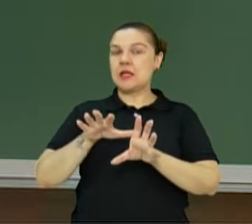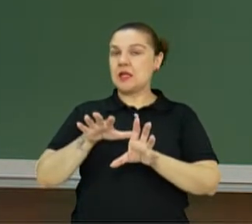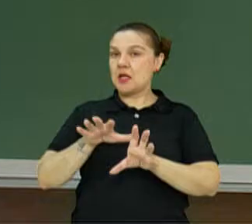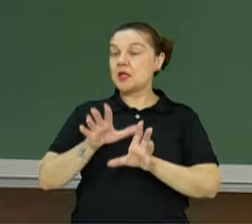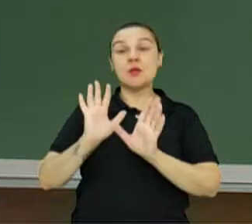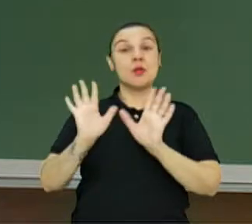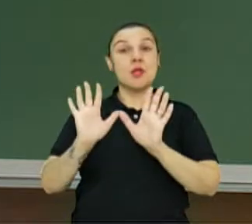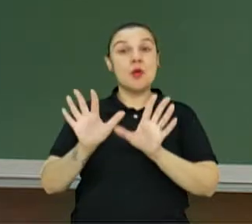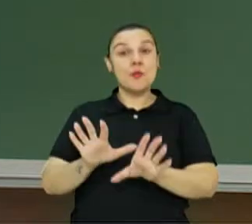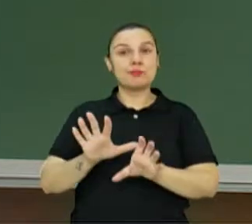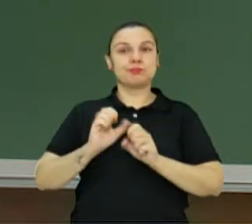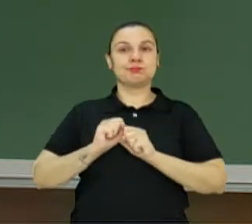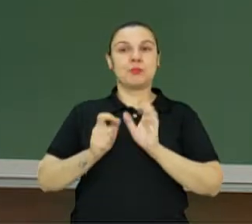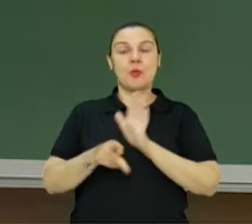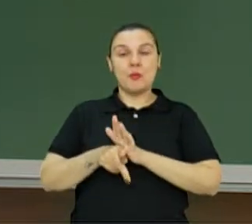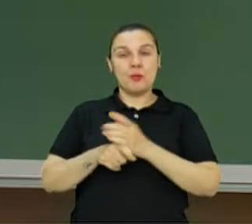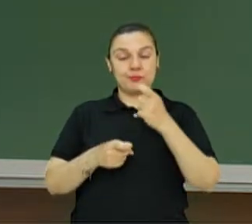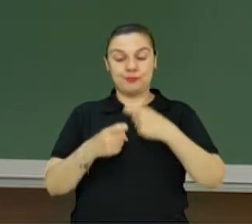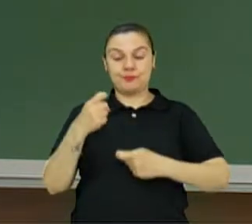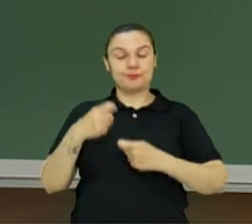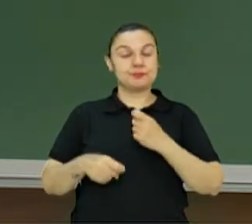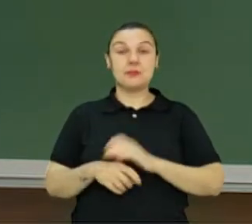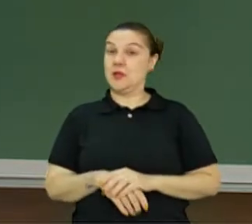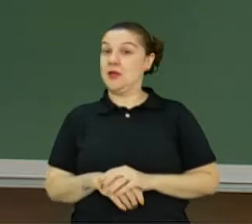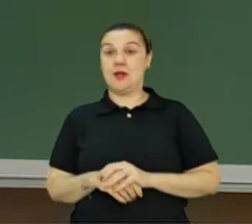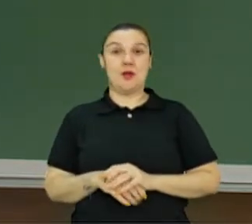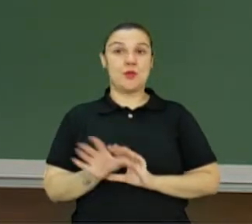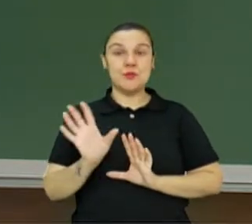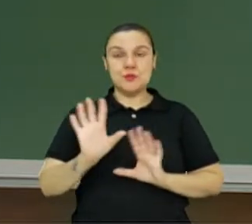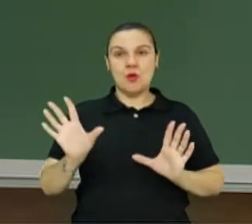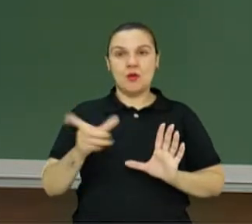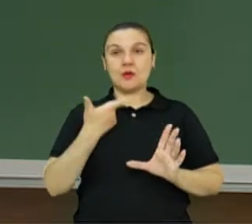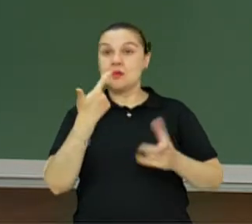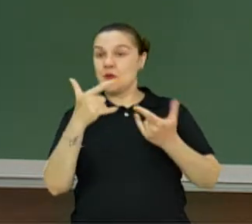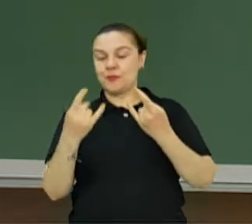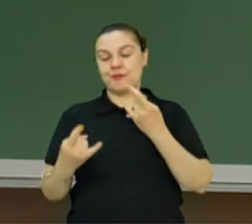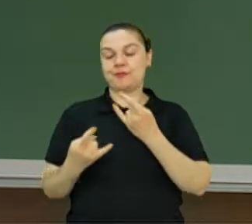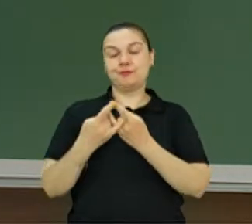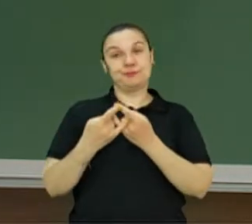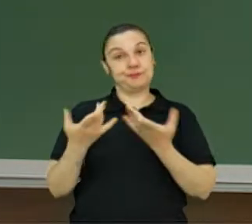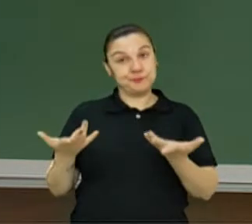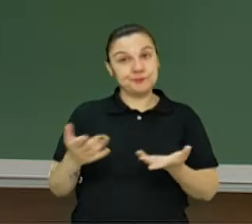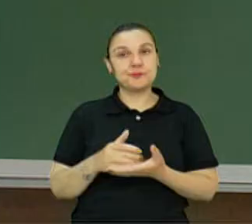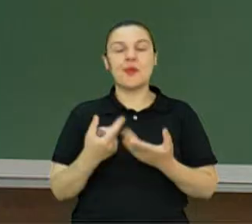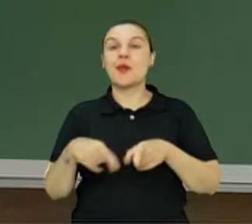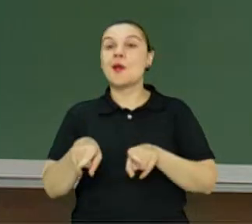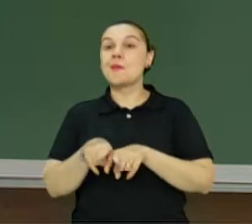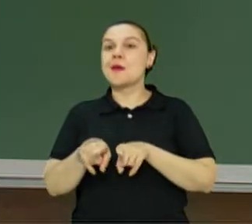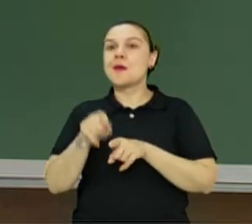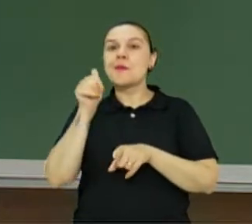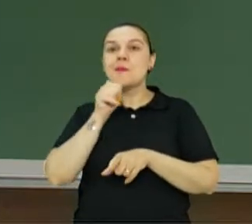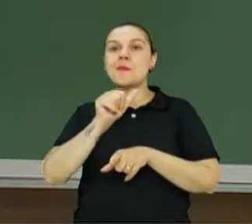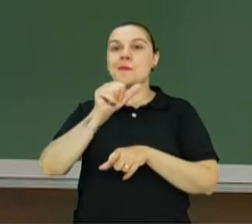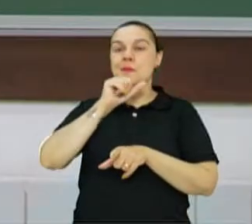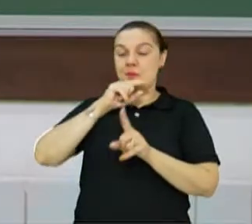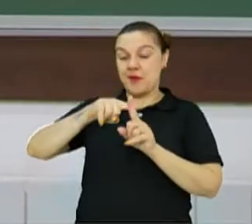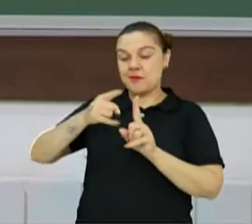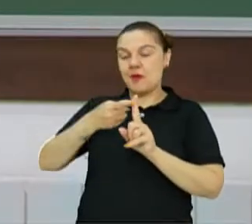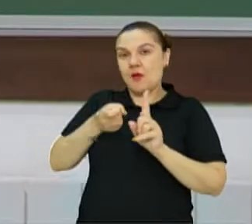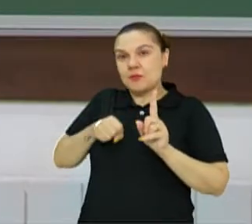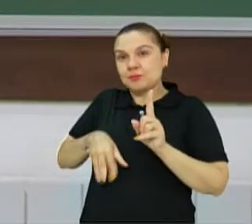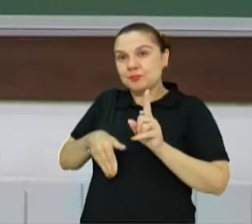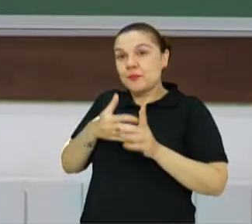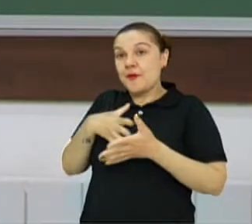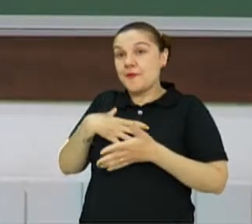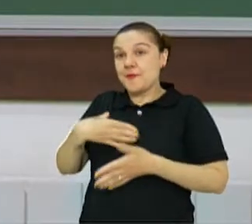não só pela relação sexual, tá? Sem a proteção, né? Mas também de mãe para filho. Então,